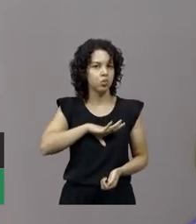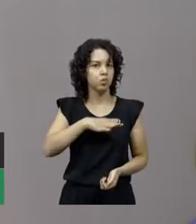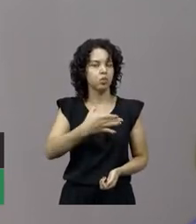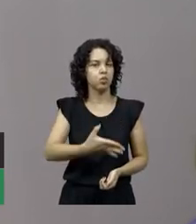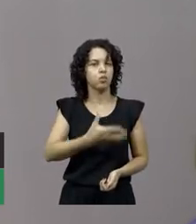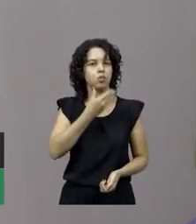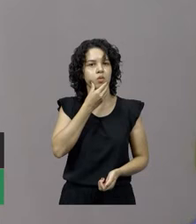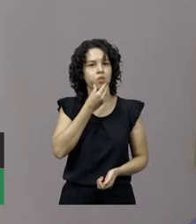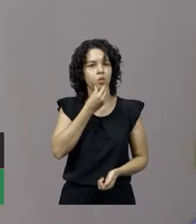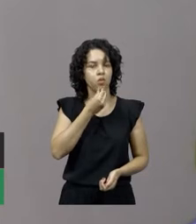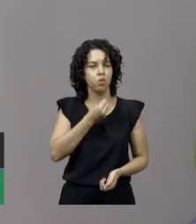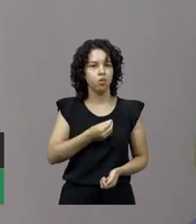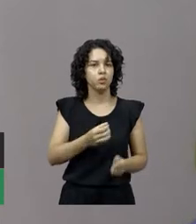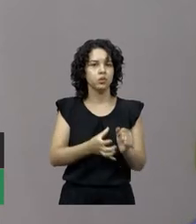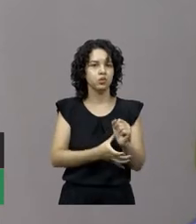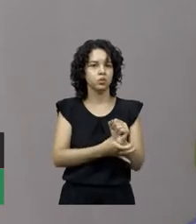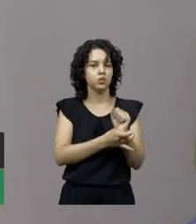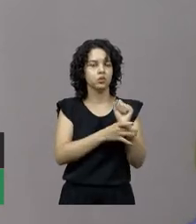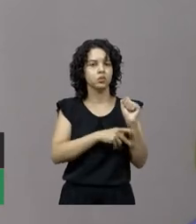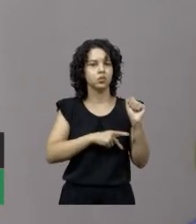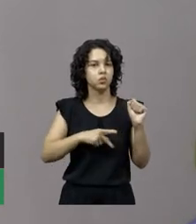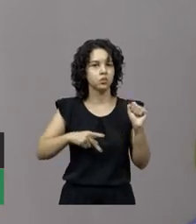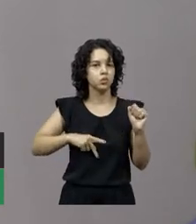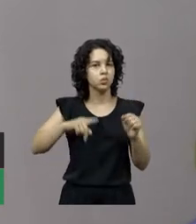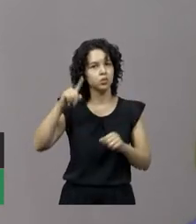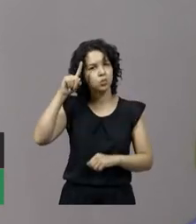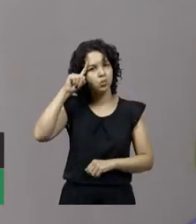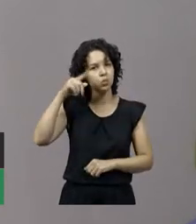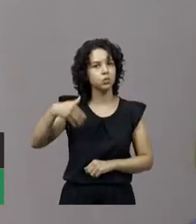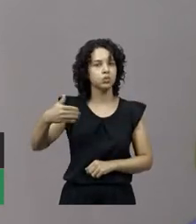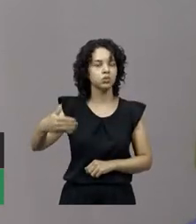que fazem segurança pública dia a dia na rua,